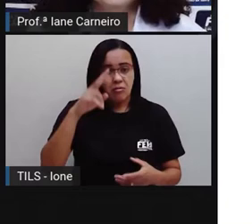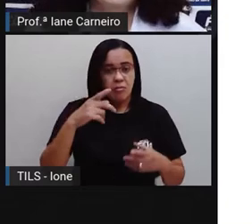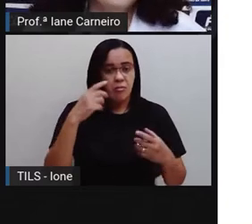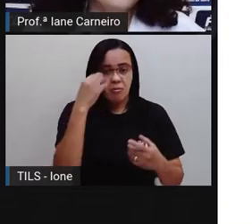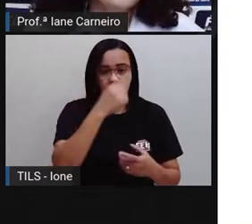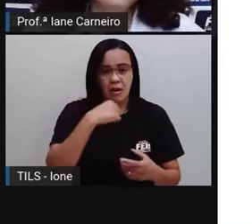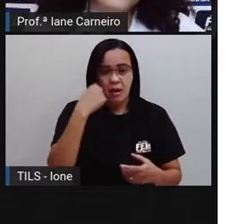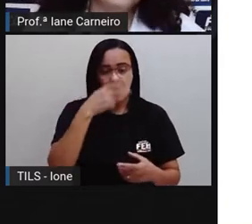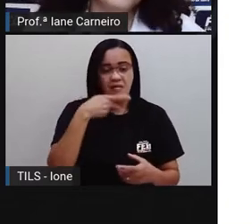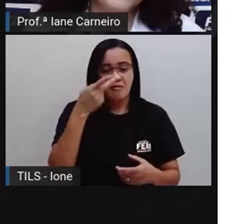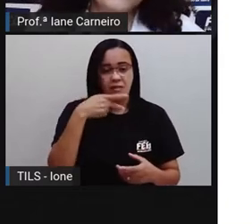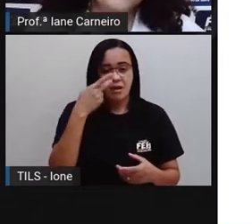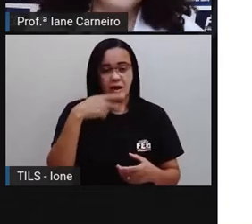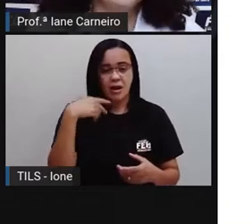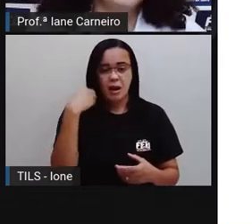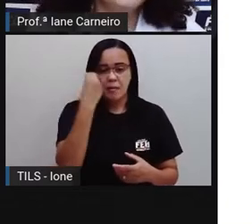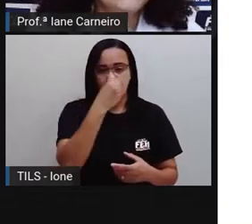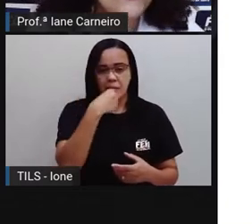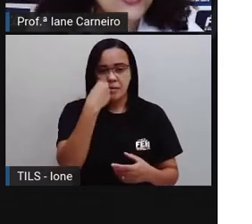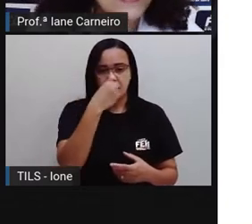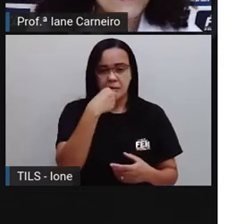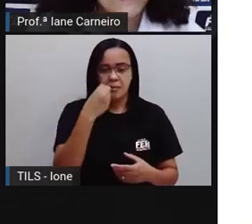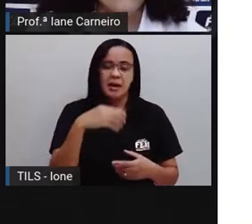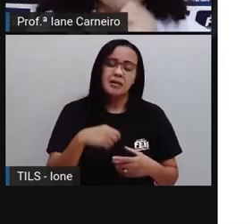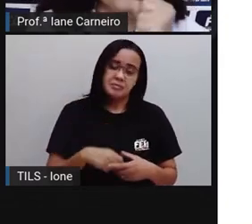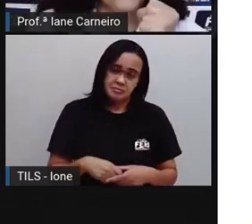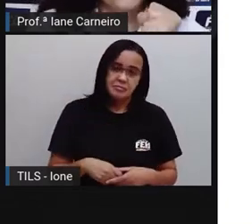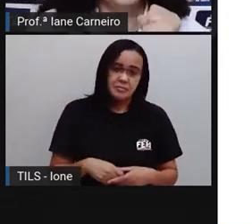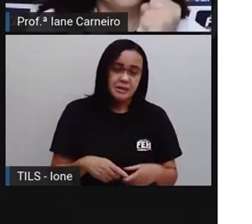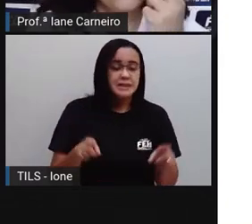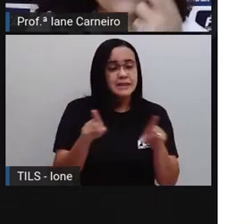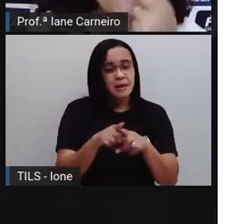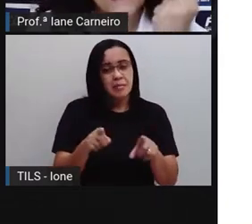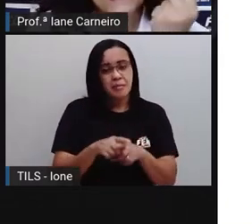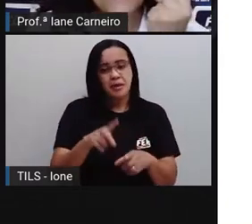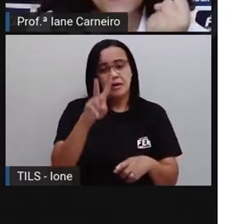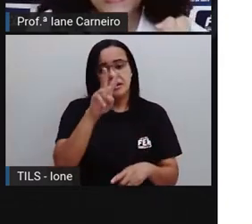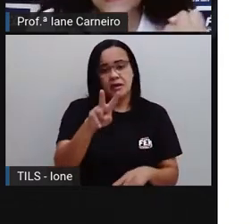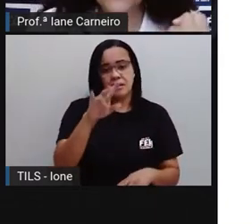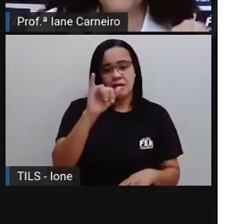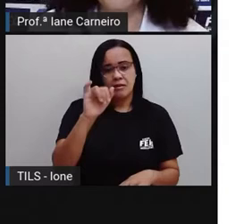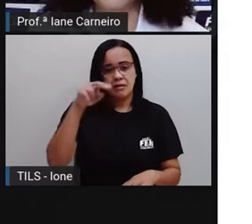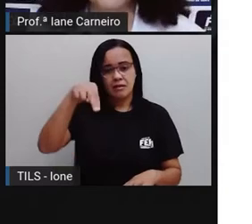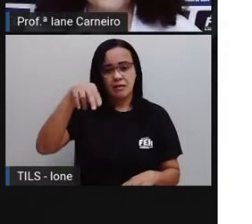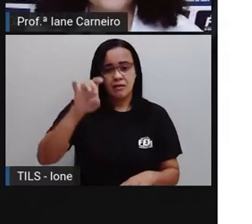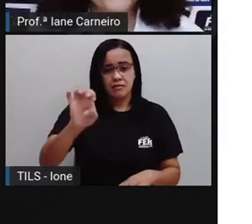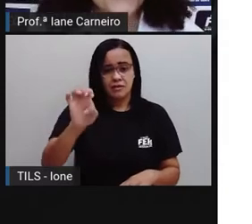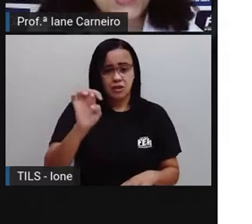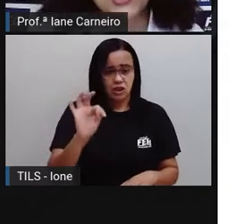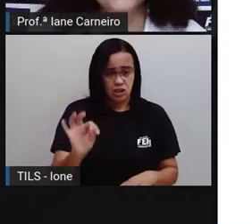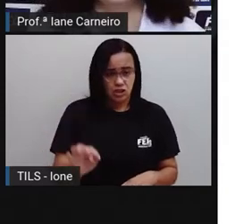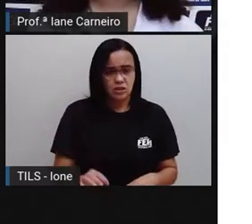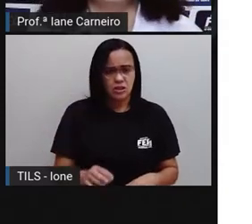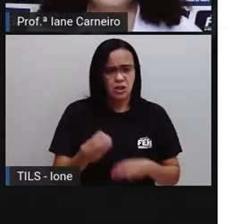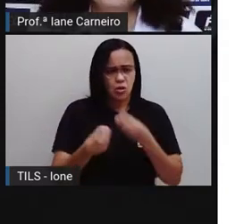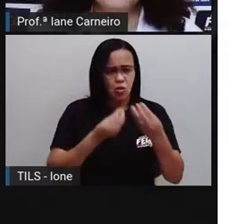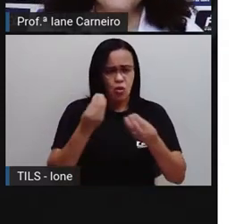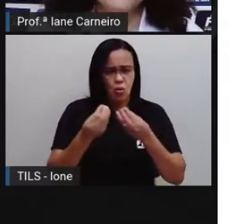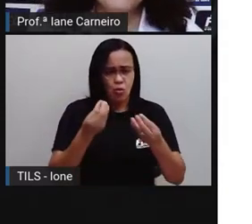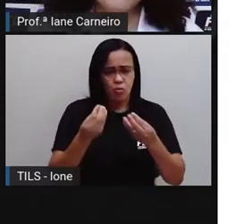inferior quando eu falo por exemplo 20 né é um os bem mais preso também